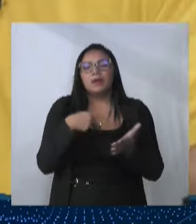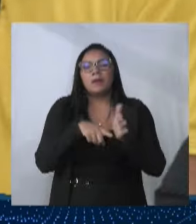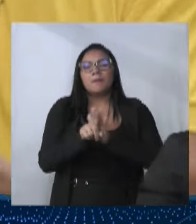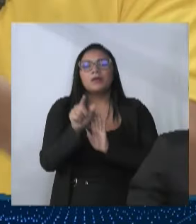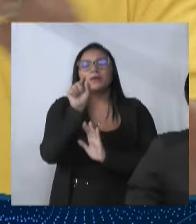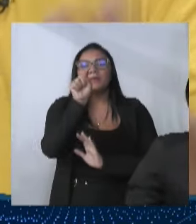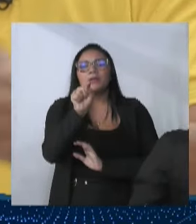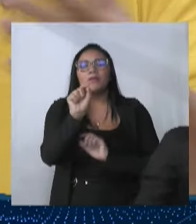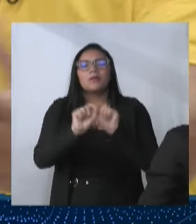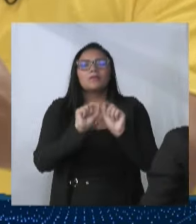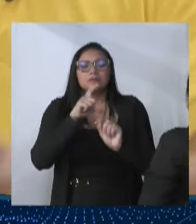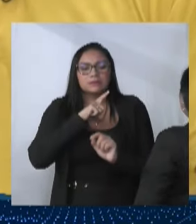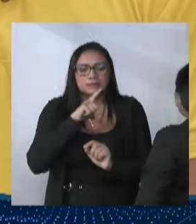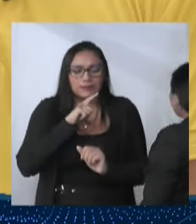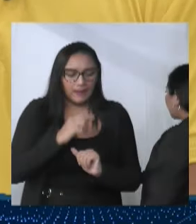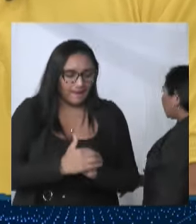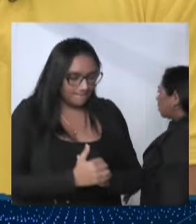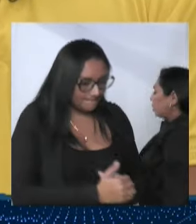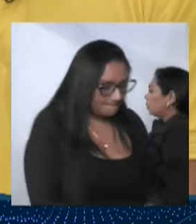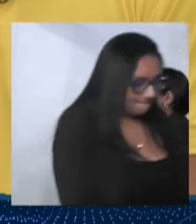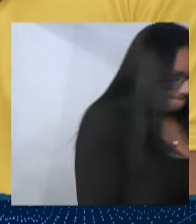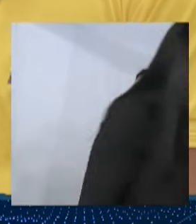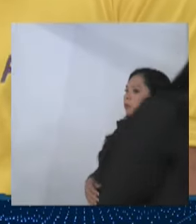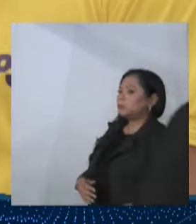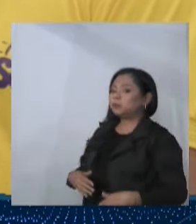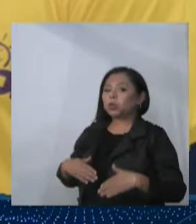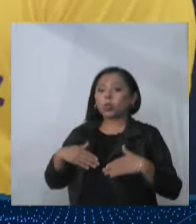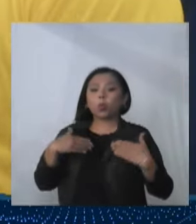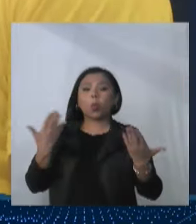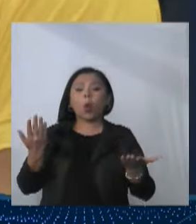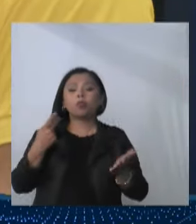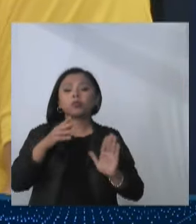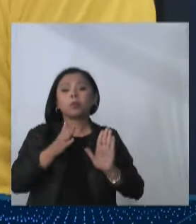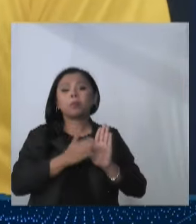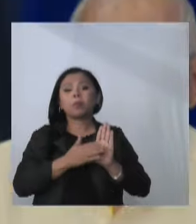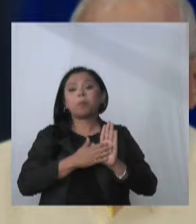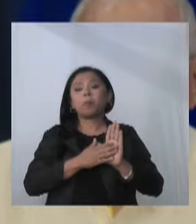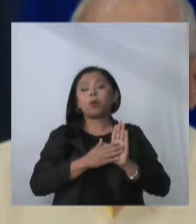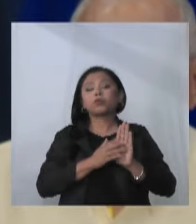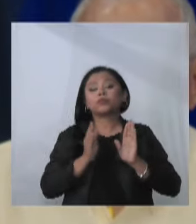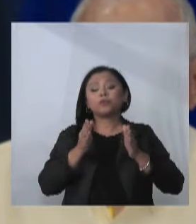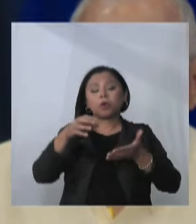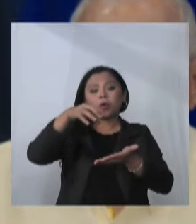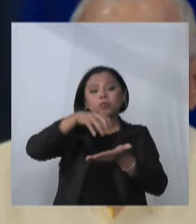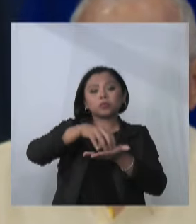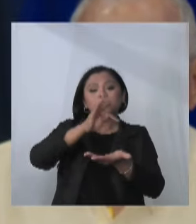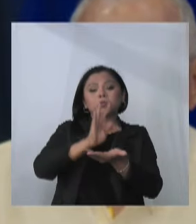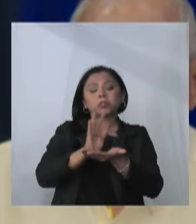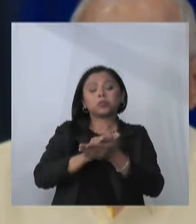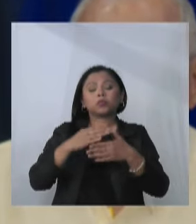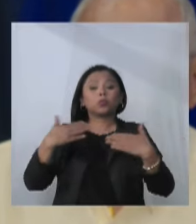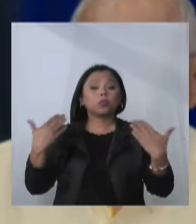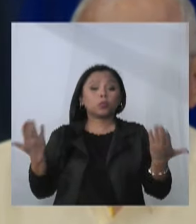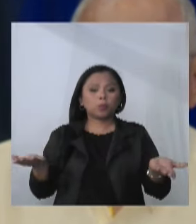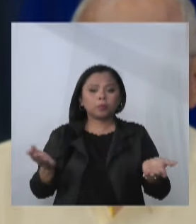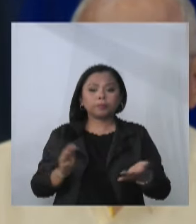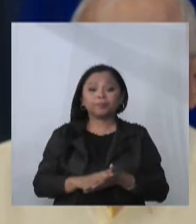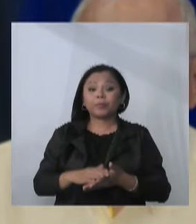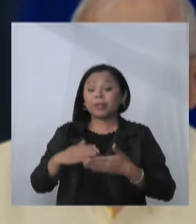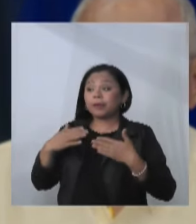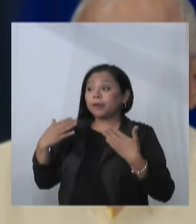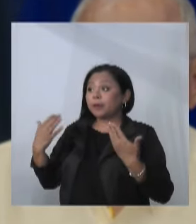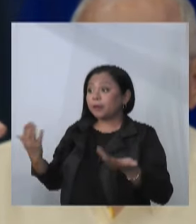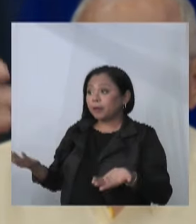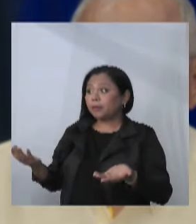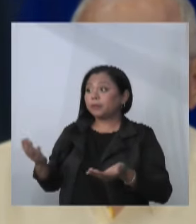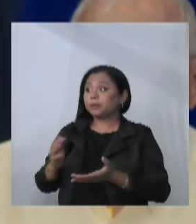o que você tem de fato para o centro da cidade de Teresina? Bom, Francinaldo, o centro de